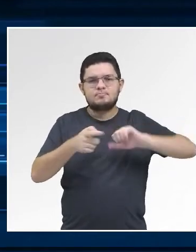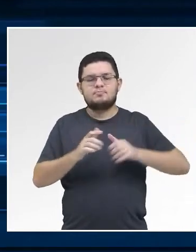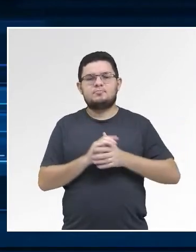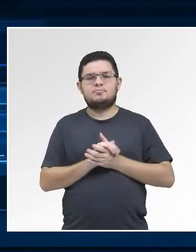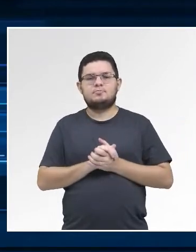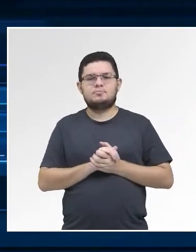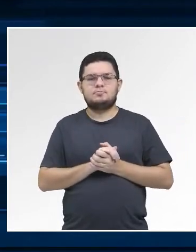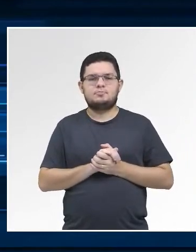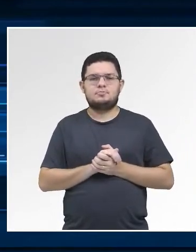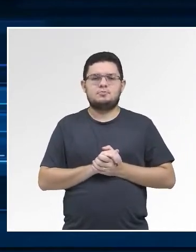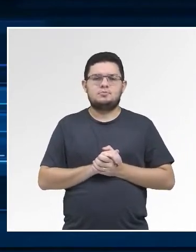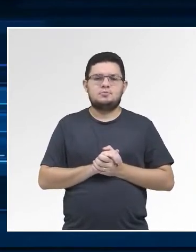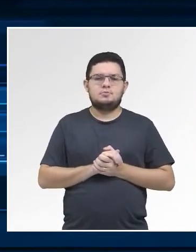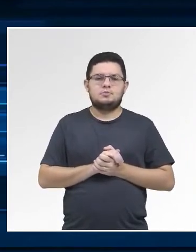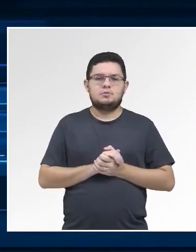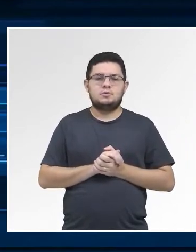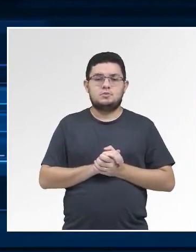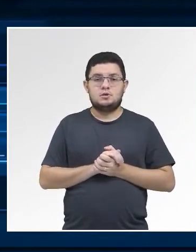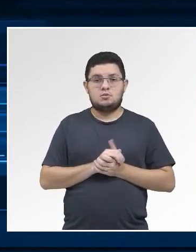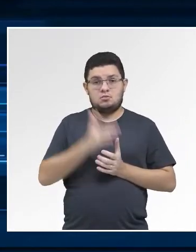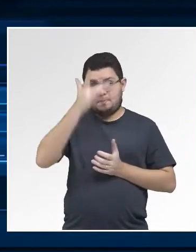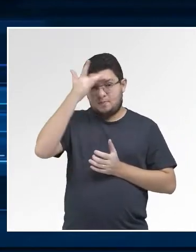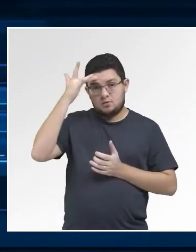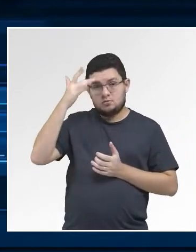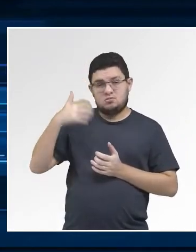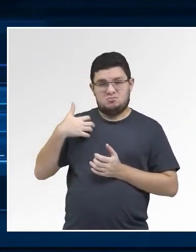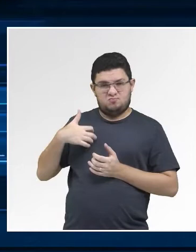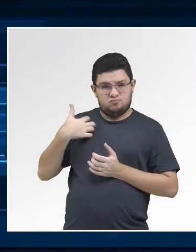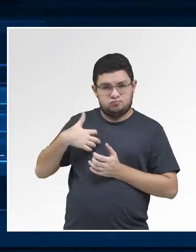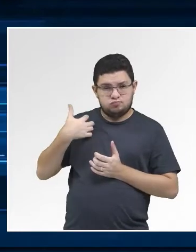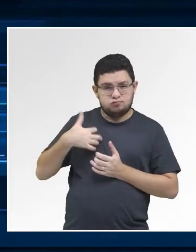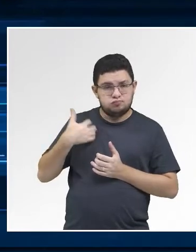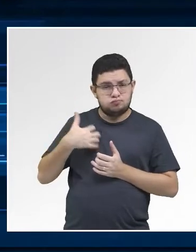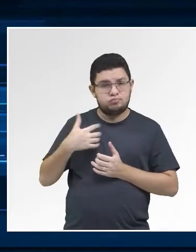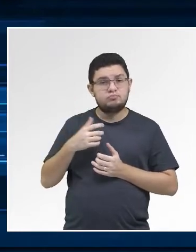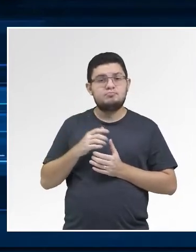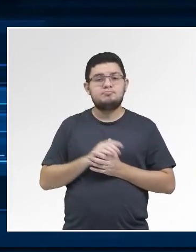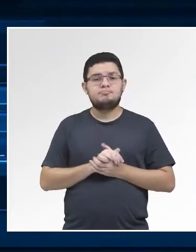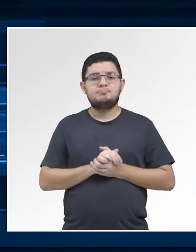Bad behavior. Impulsive, impulsivo.